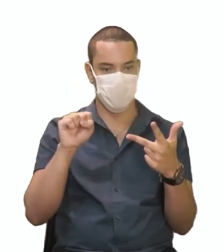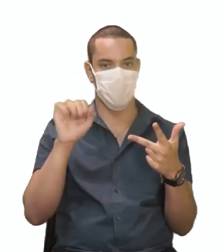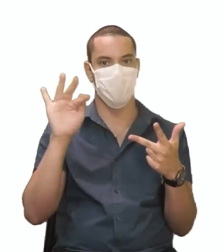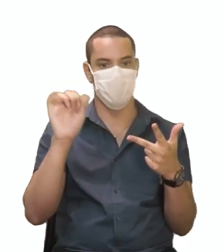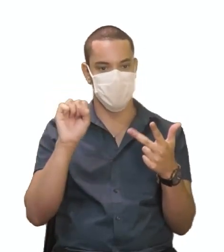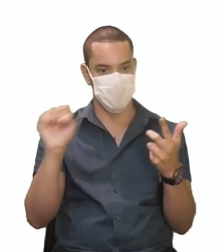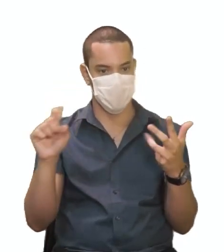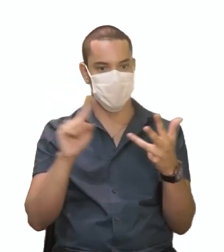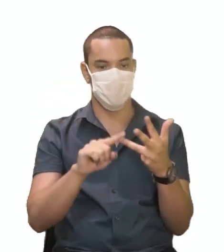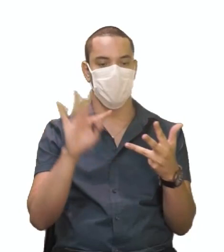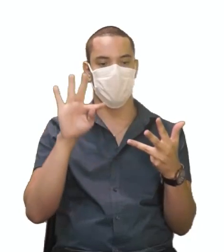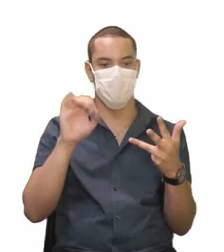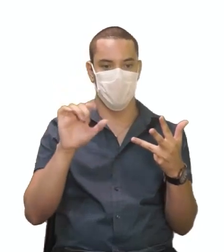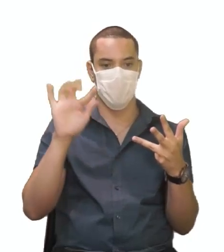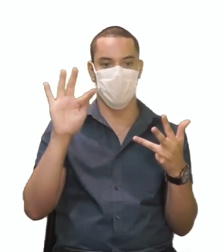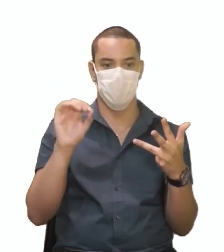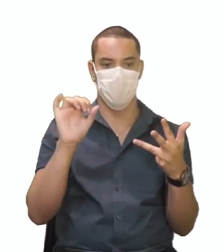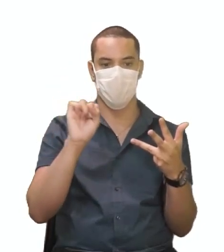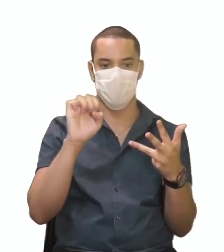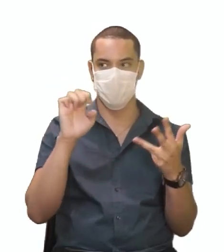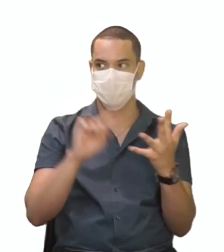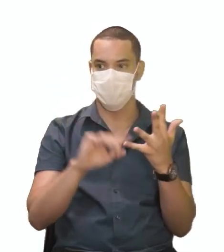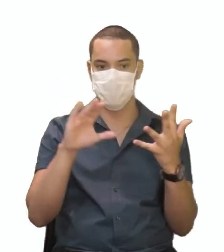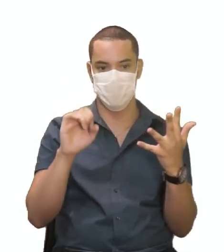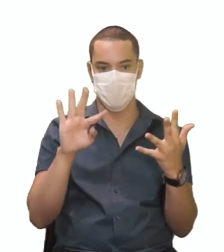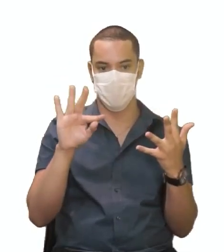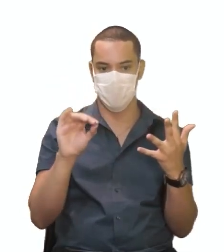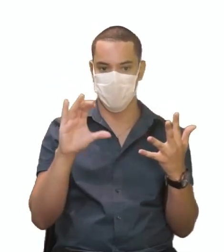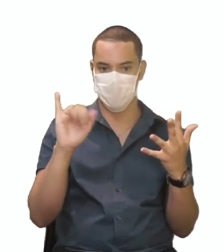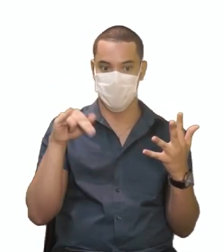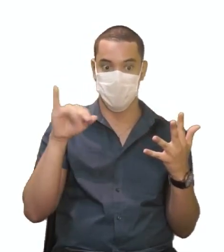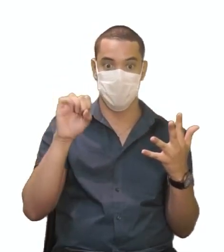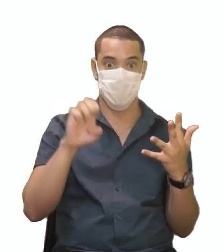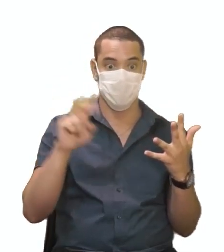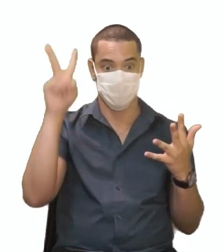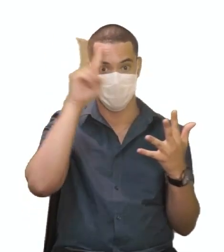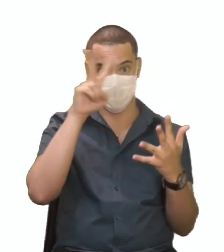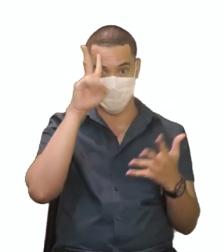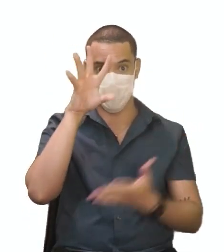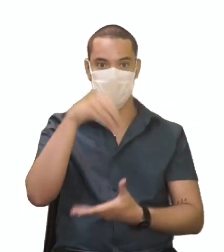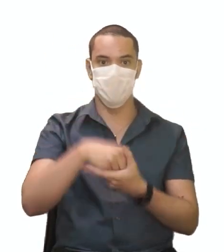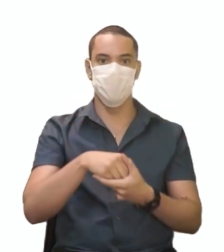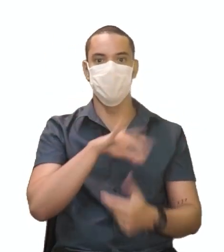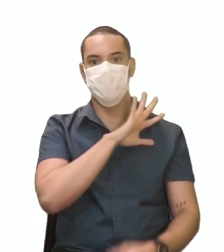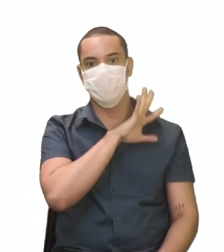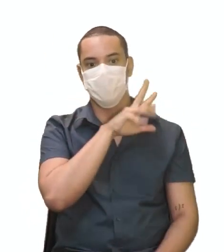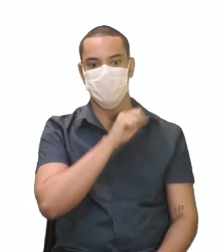citocinese. Lembrando que nas células animais